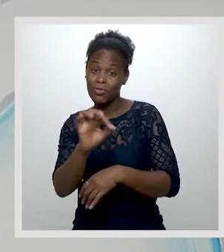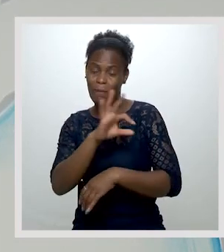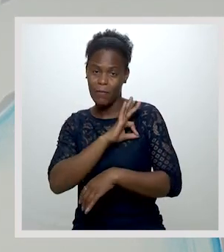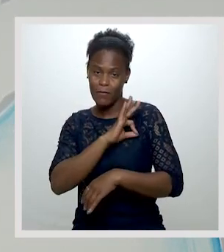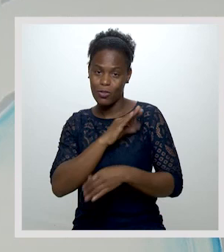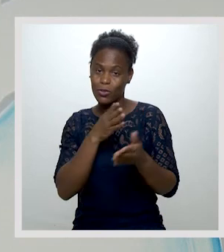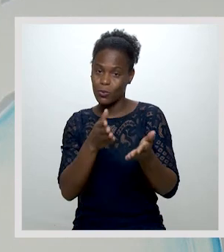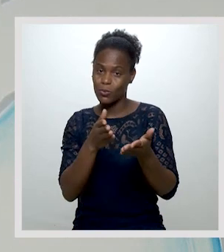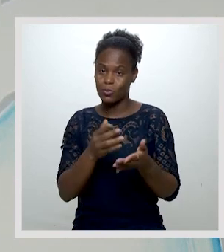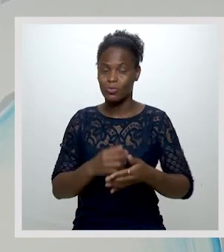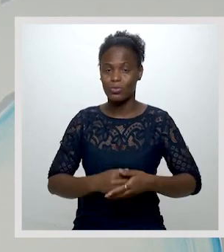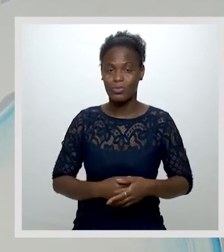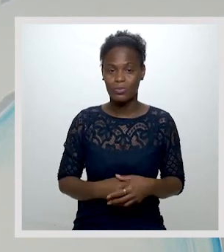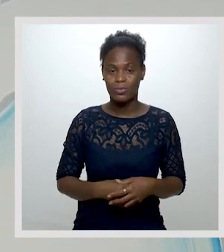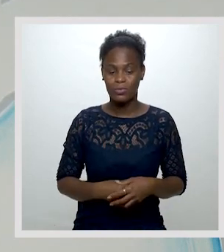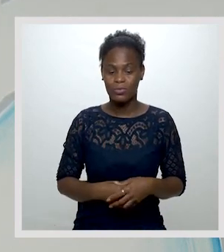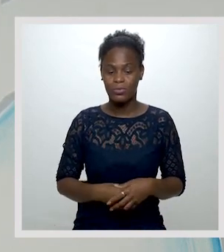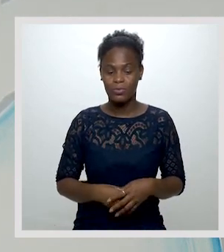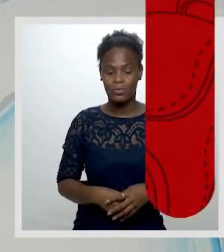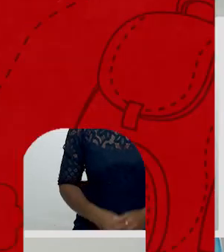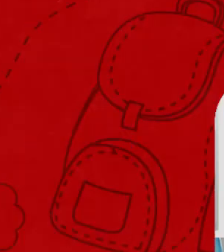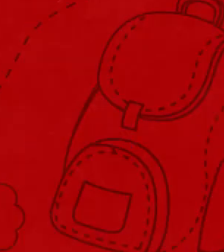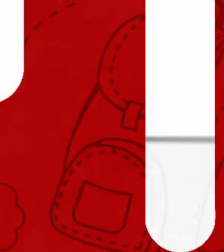aos vossos professores.